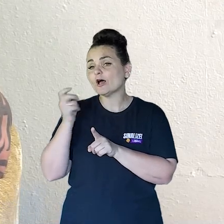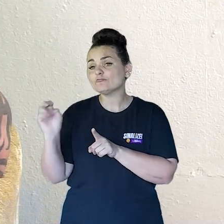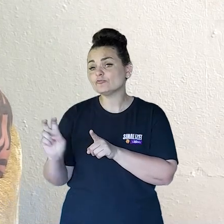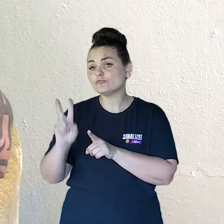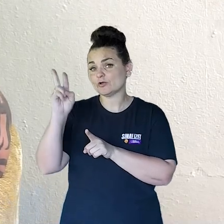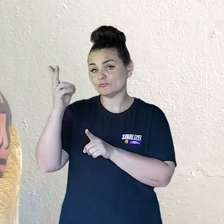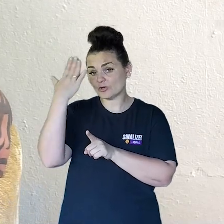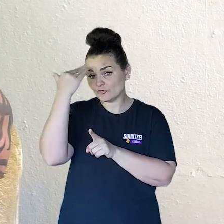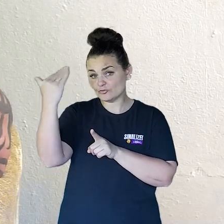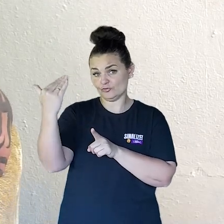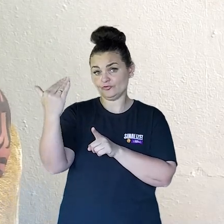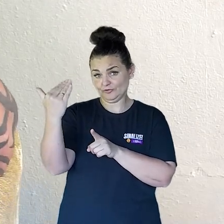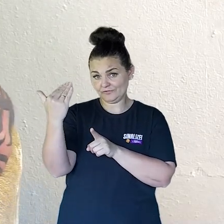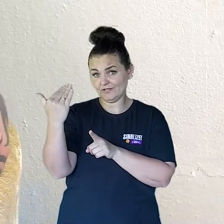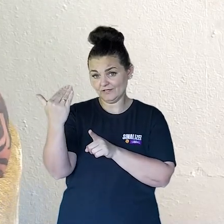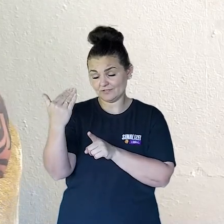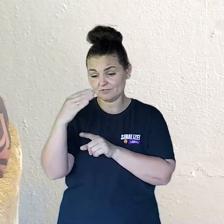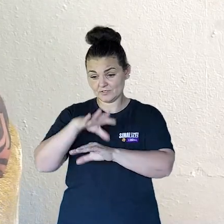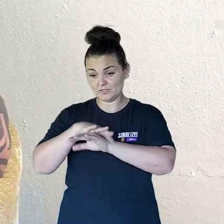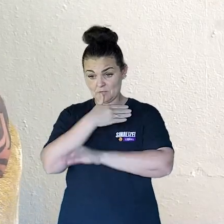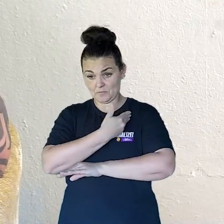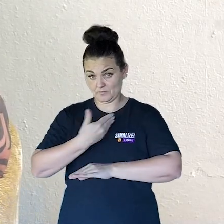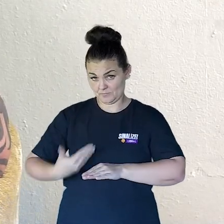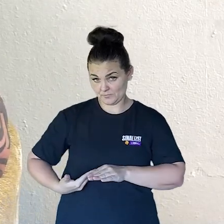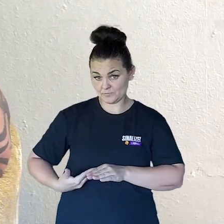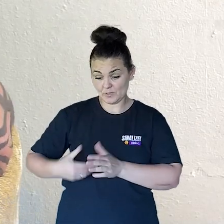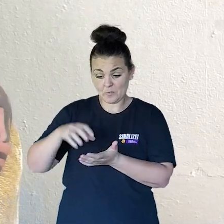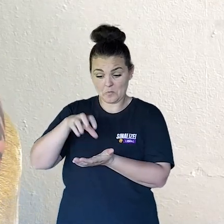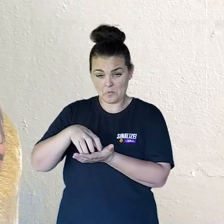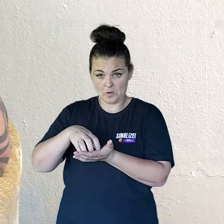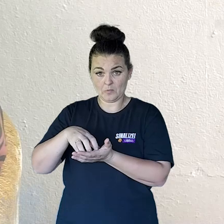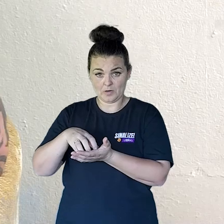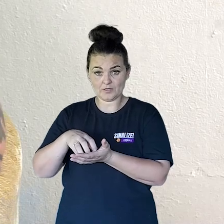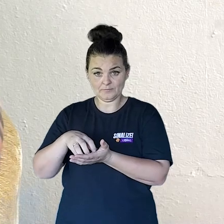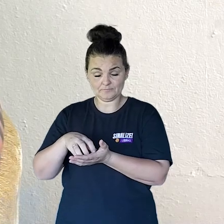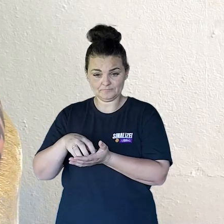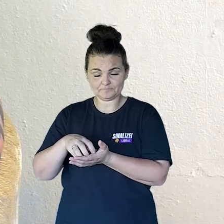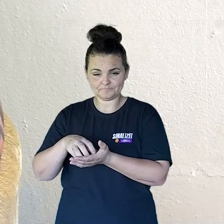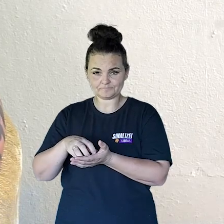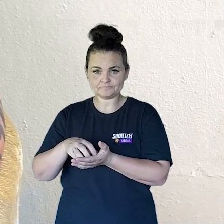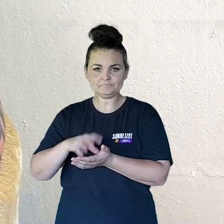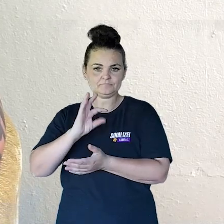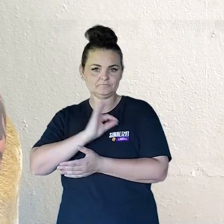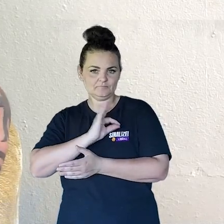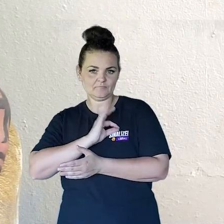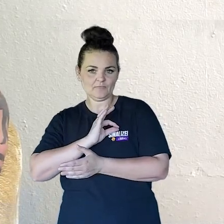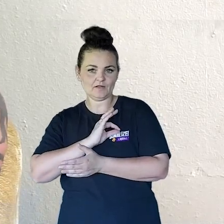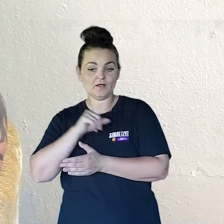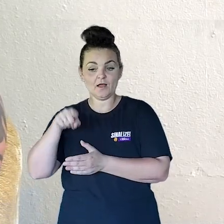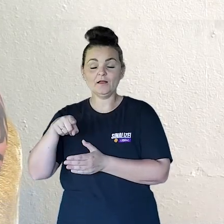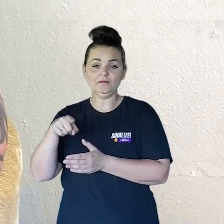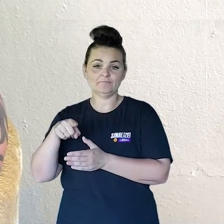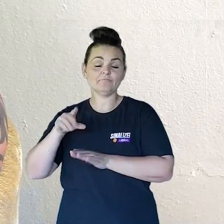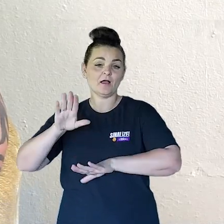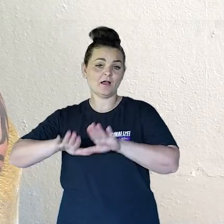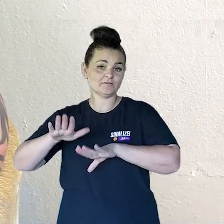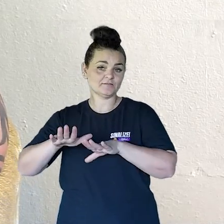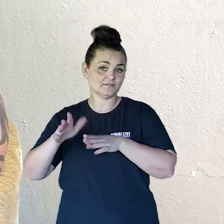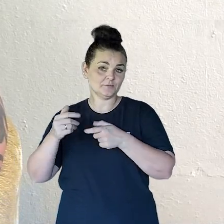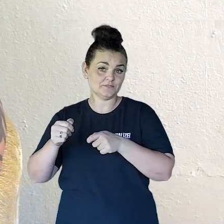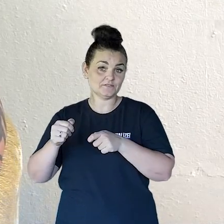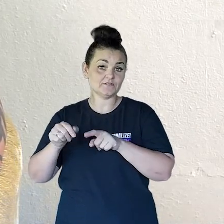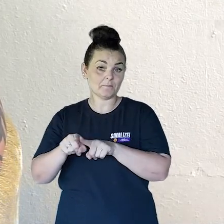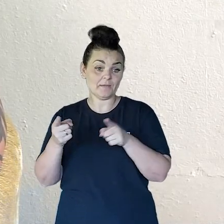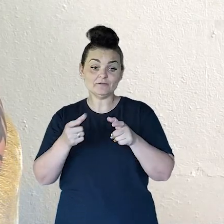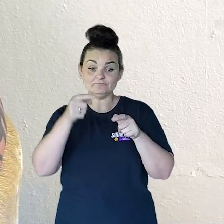Você não consegue indicar para mim uma cidade onde teve montado uma guarda municipal e teve que ser desfeita porque não deu certo, não foi útil.